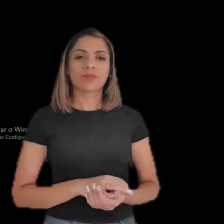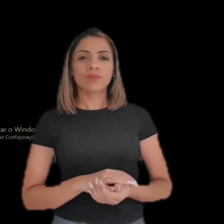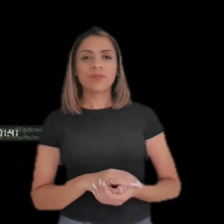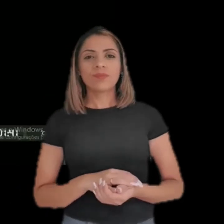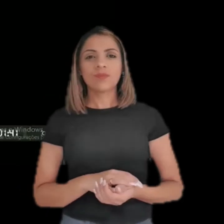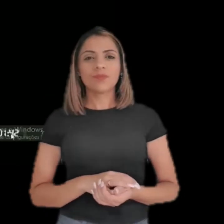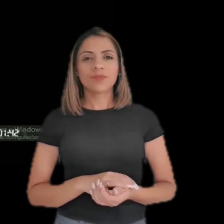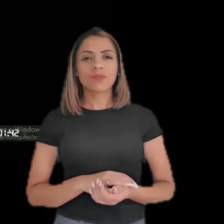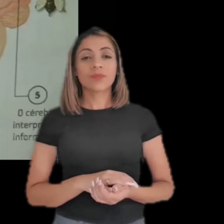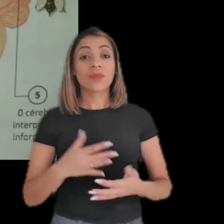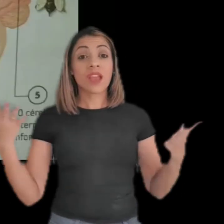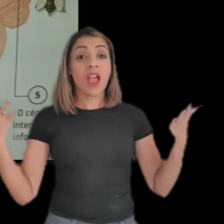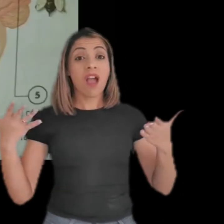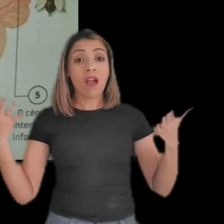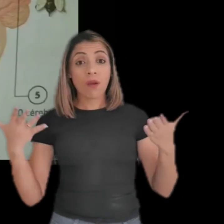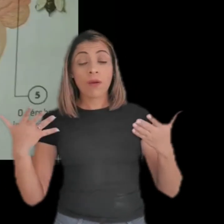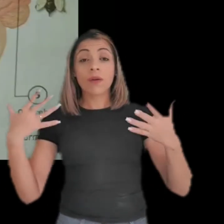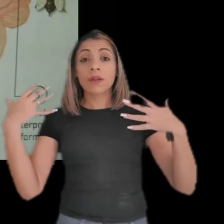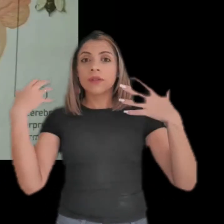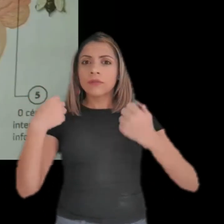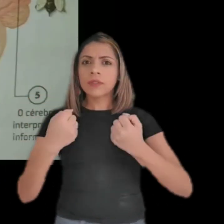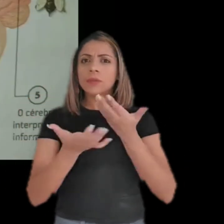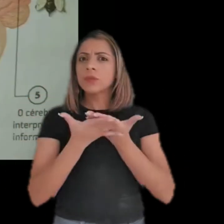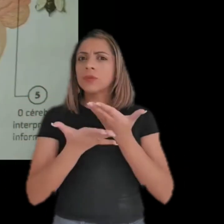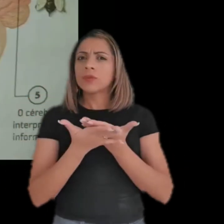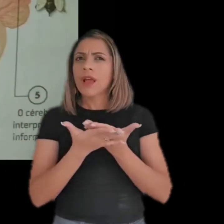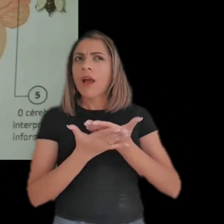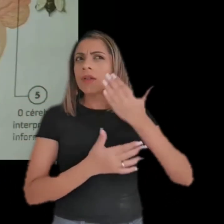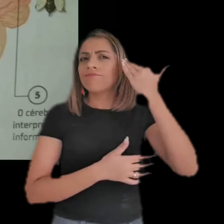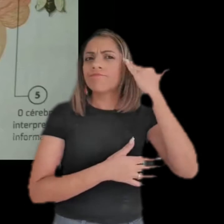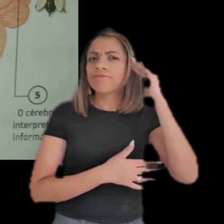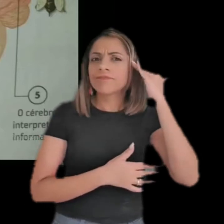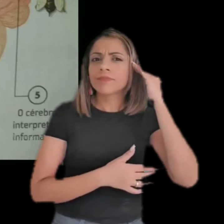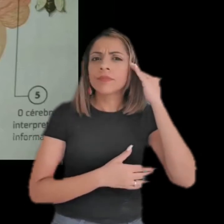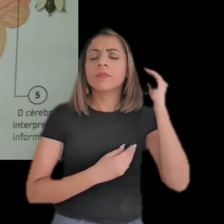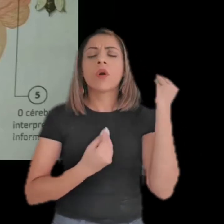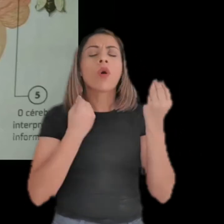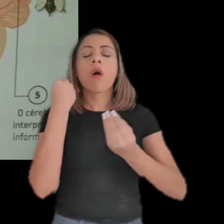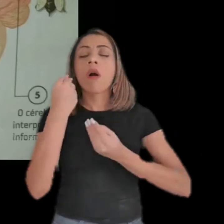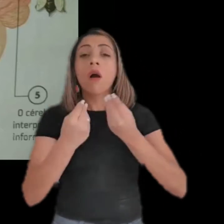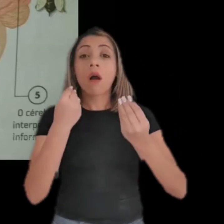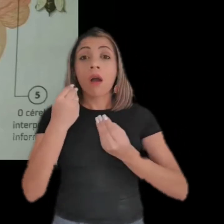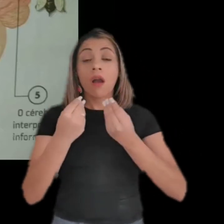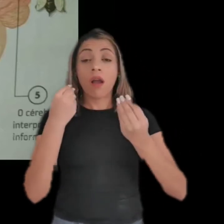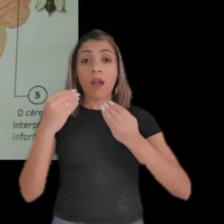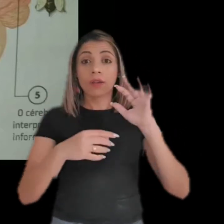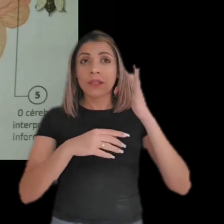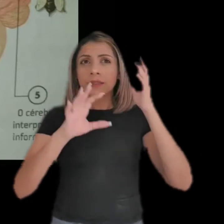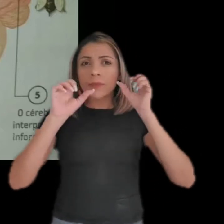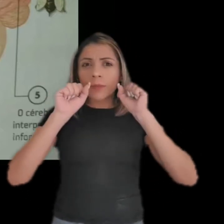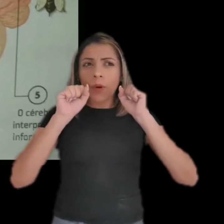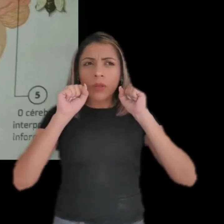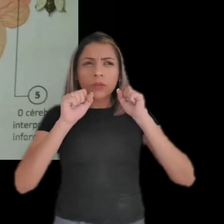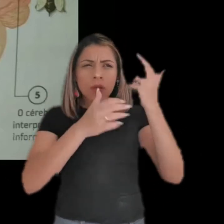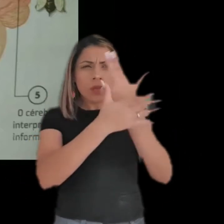Tudo bem? Bem, agora vamos entender como que ocorre, então, para que a gente possa